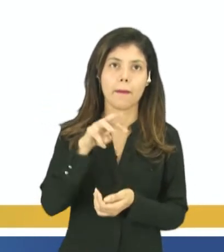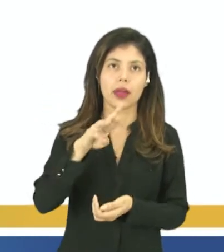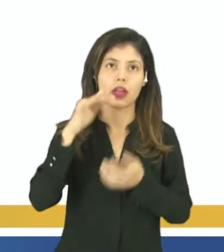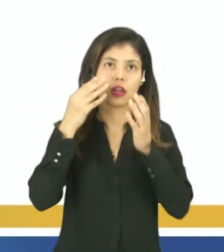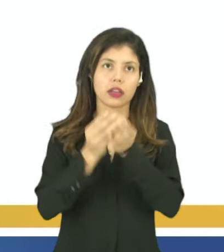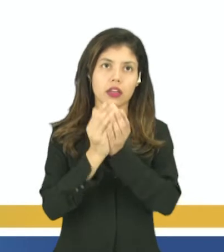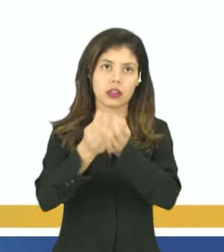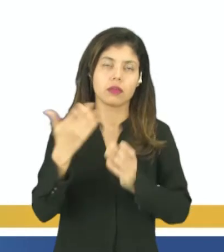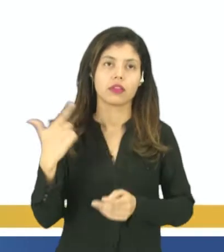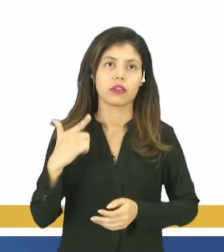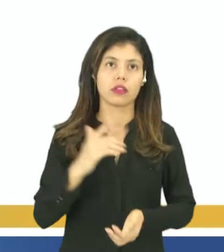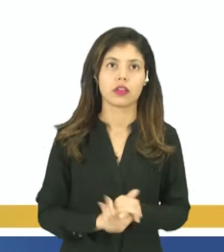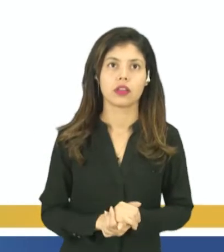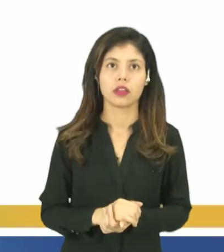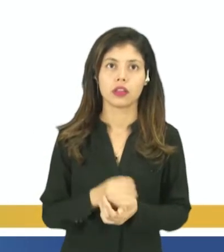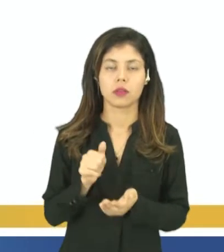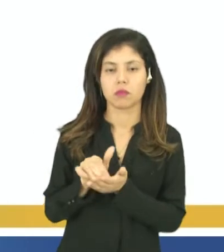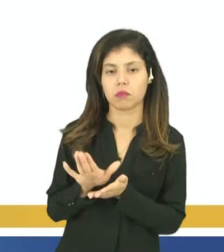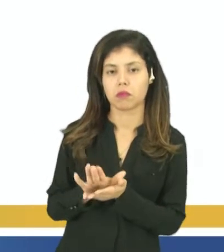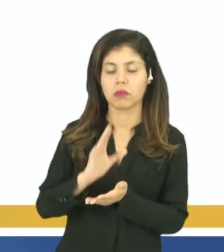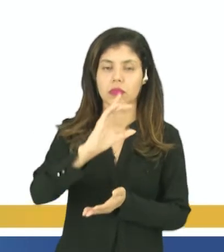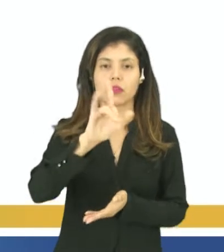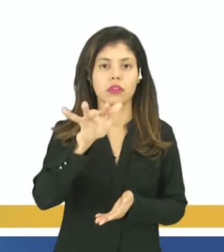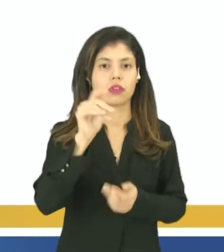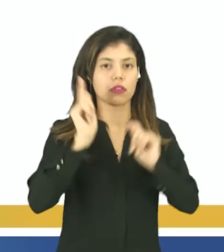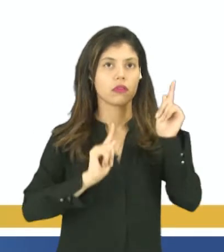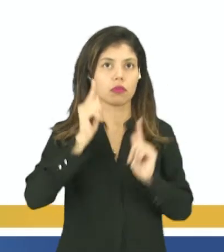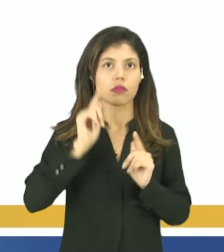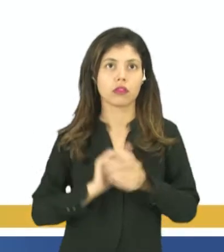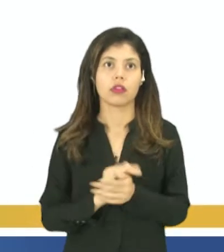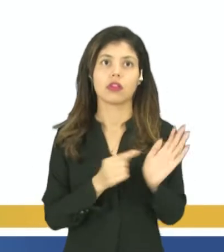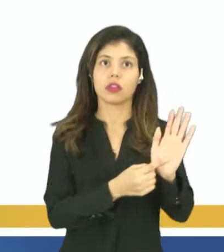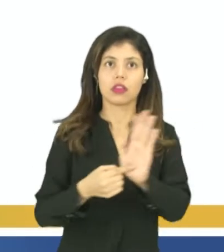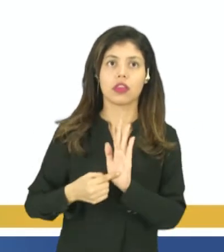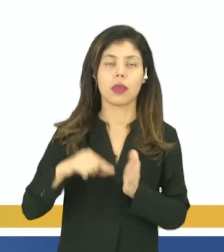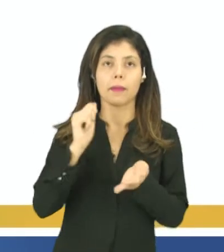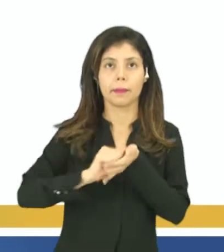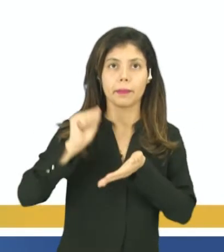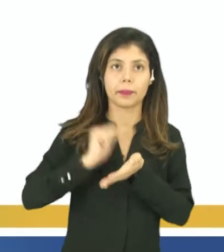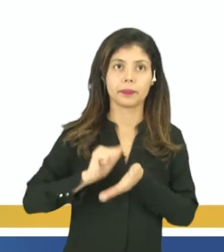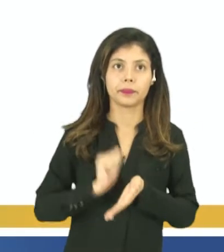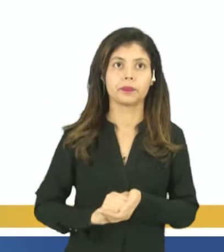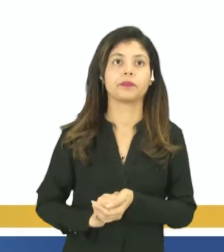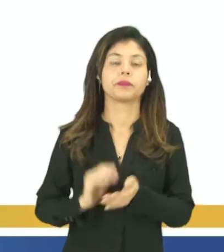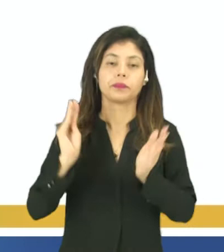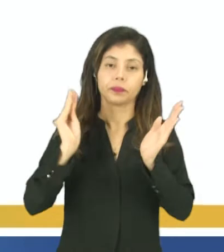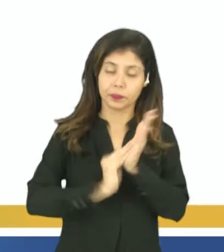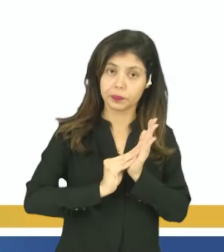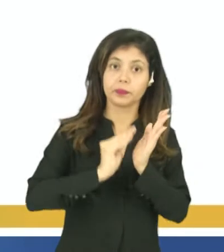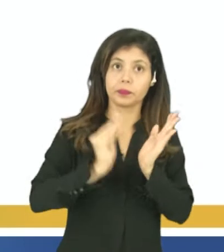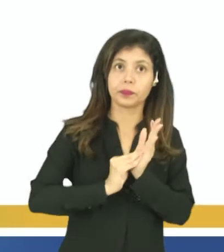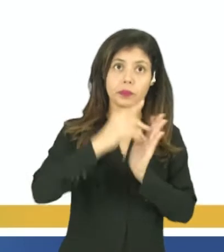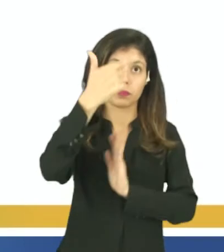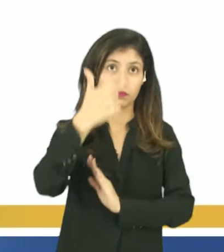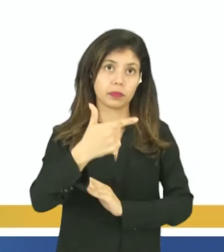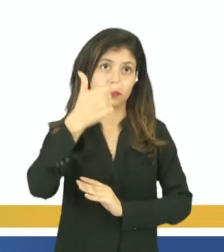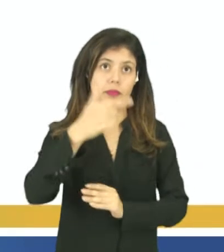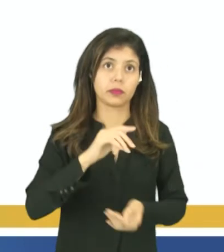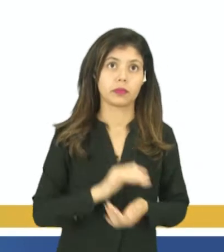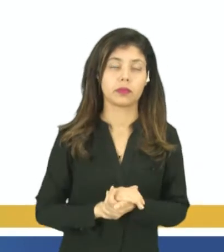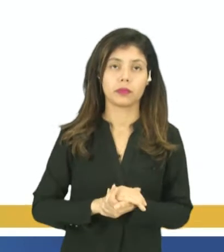definida. Essa versão era rejeitada pelo Chile, que sustentava que a demarcação havia sido fixada em 2 tratados